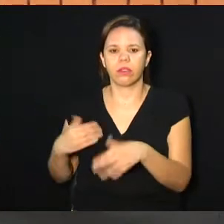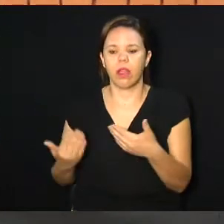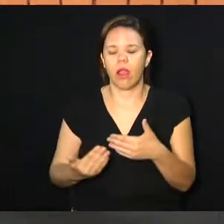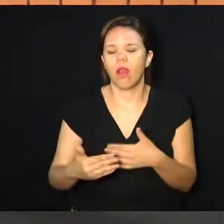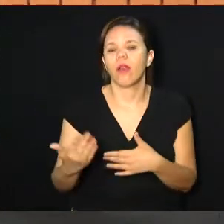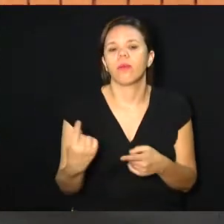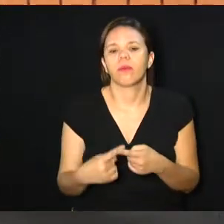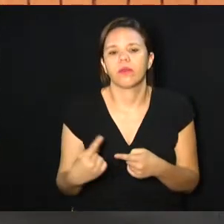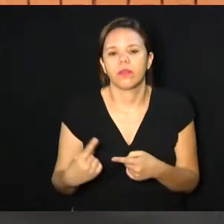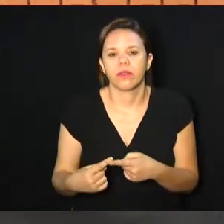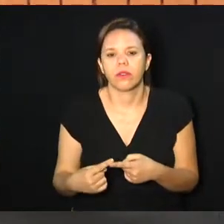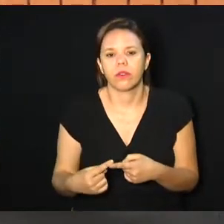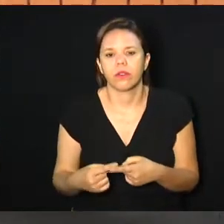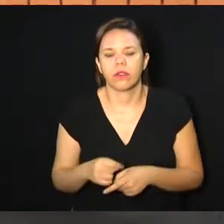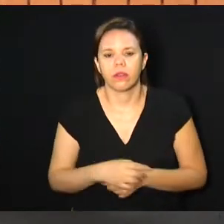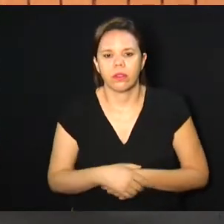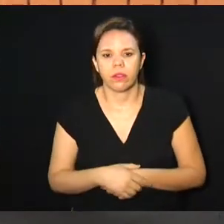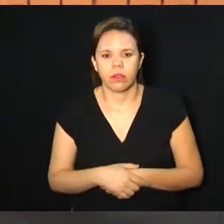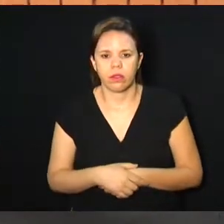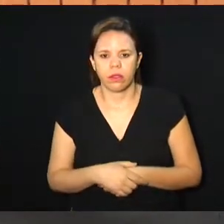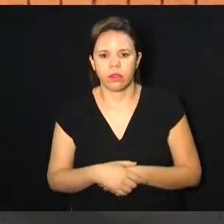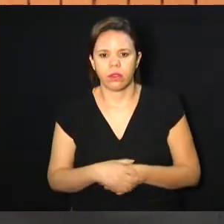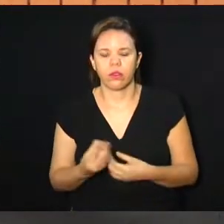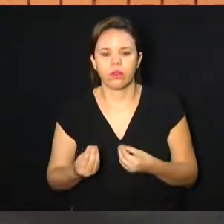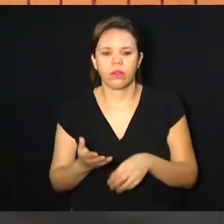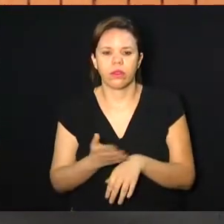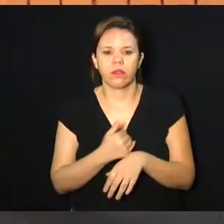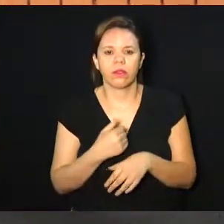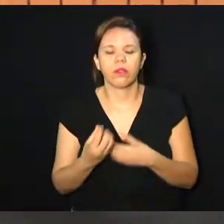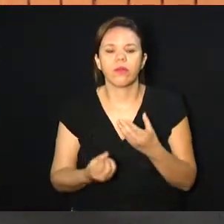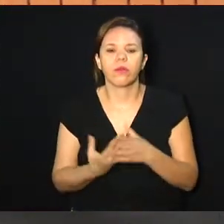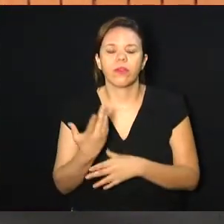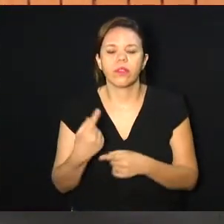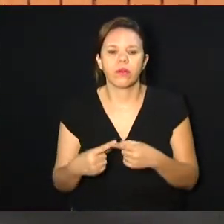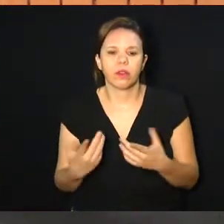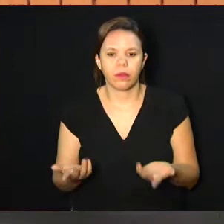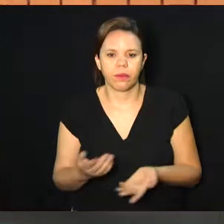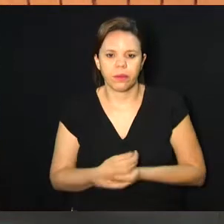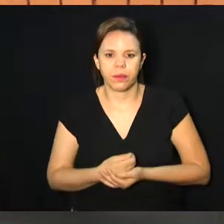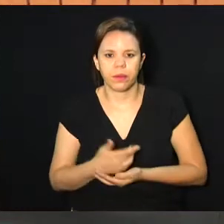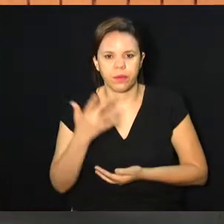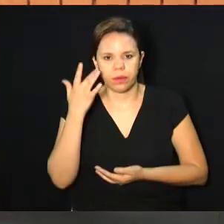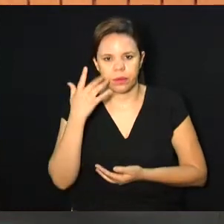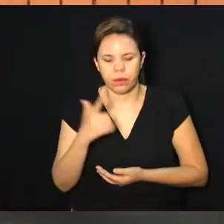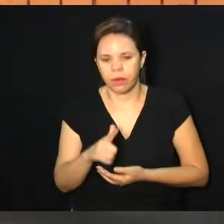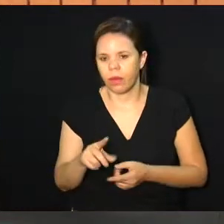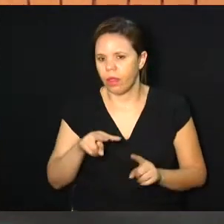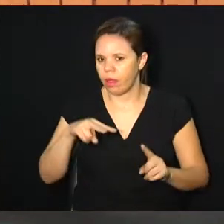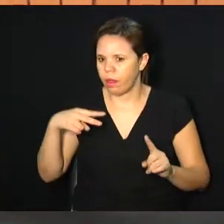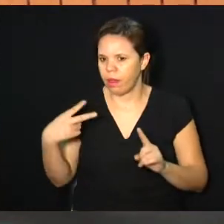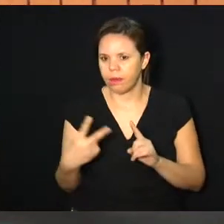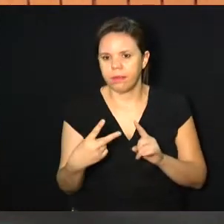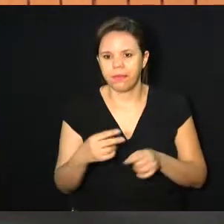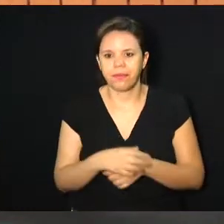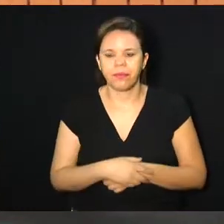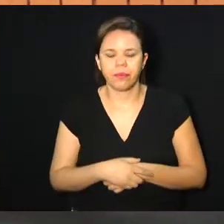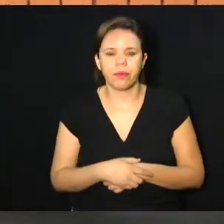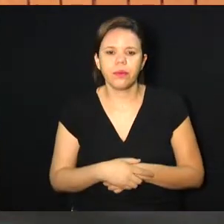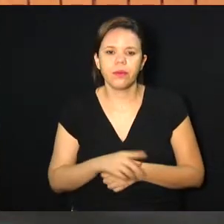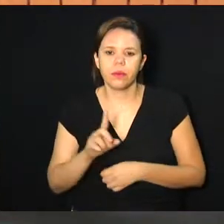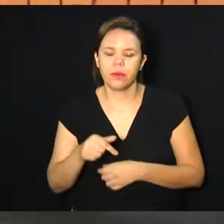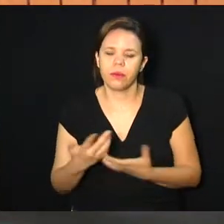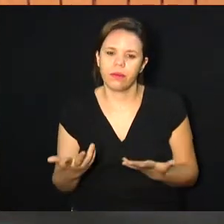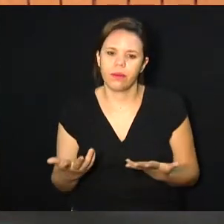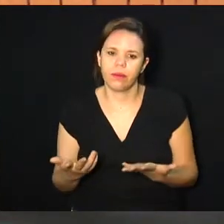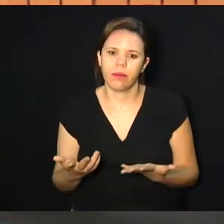por que está indo para essa, né? Como era antes, como vai ser e por quê? Acho que não tem essa perspectiva e isso fica muito